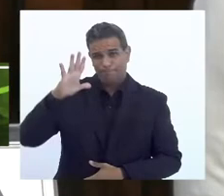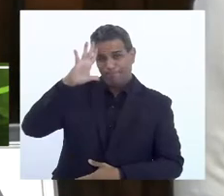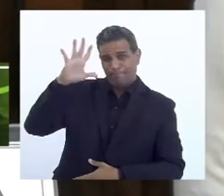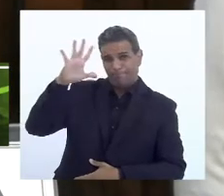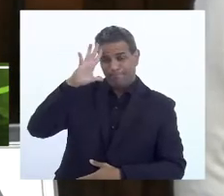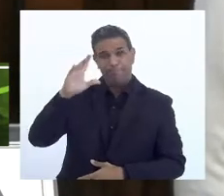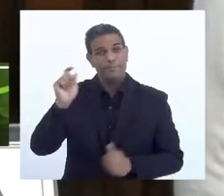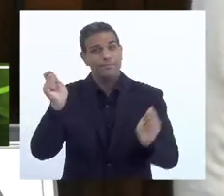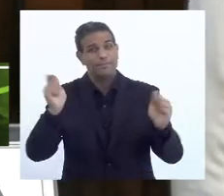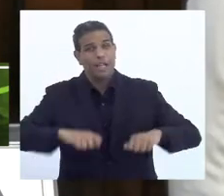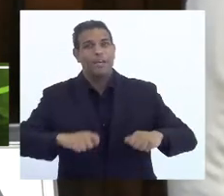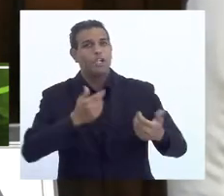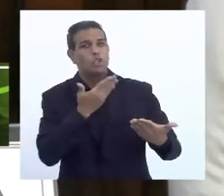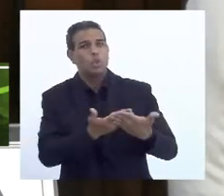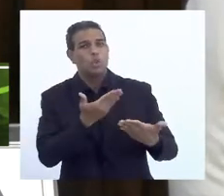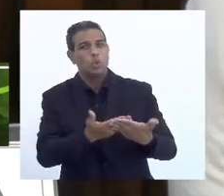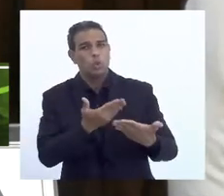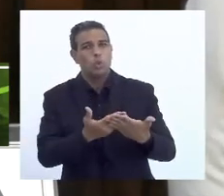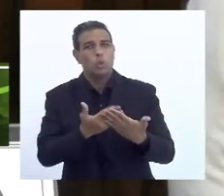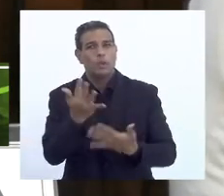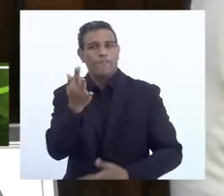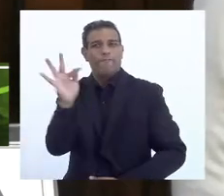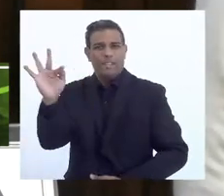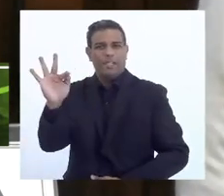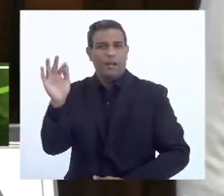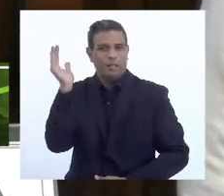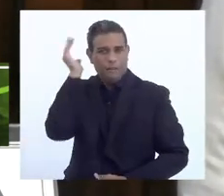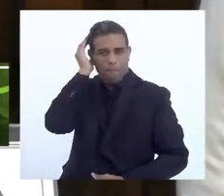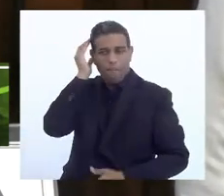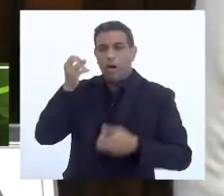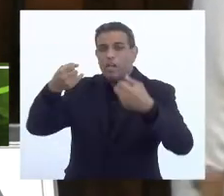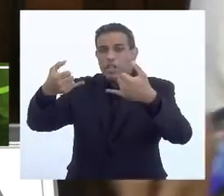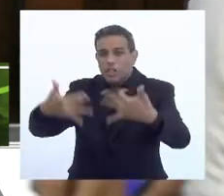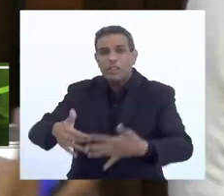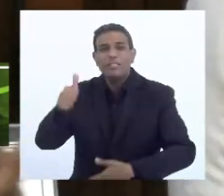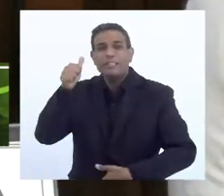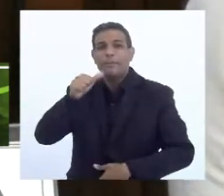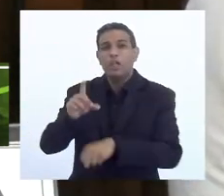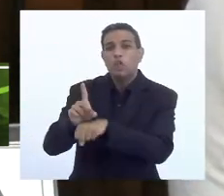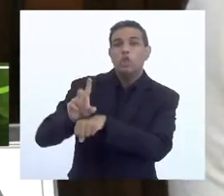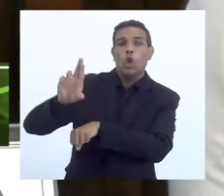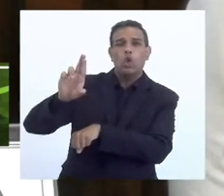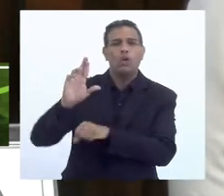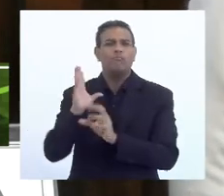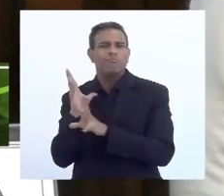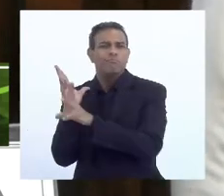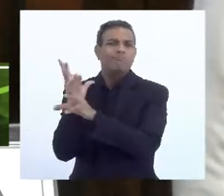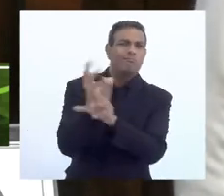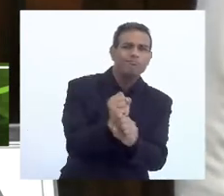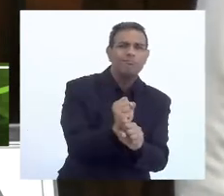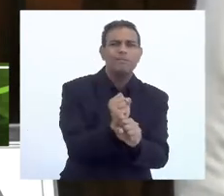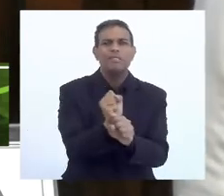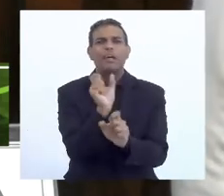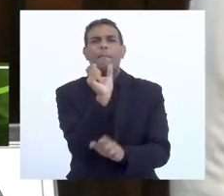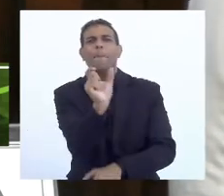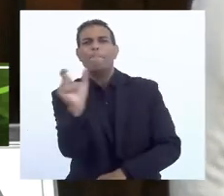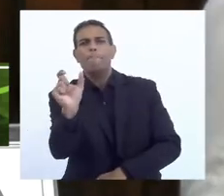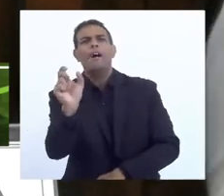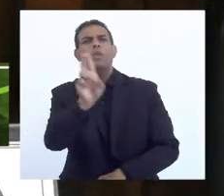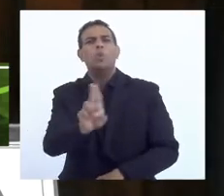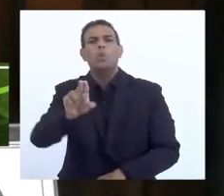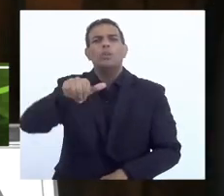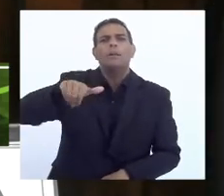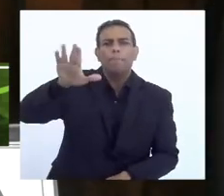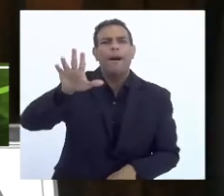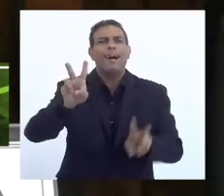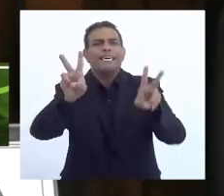um estudo muito interessante de uma professora da Federal do Mato Grosso, em que ela tabulou quais são as palavras que são utilizadas